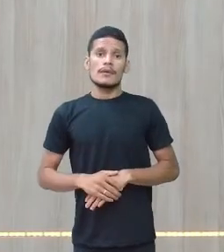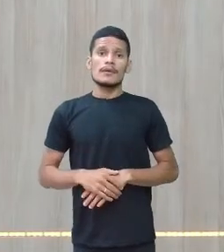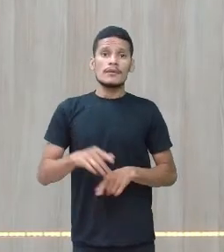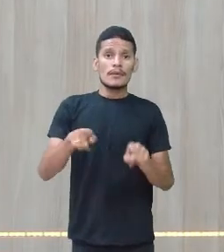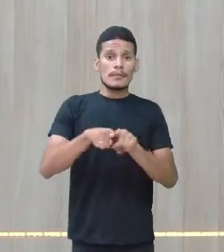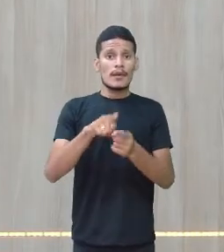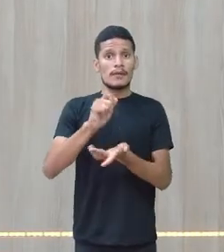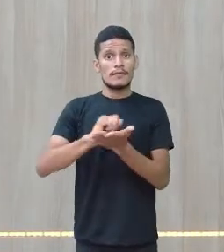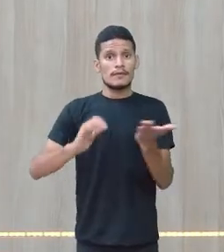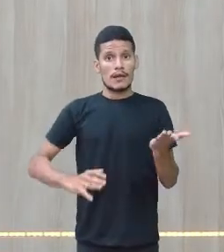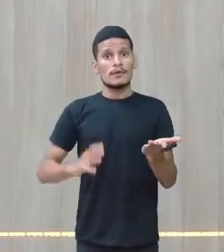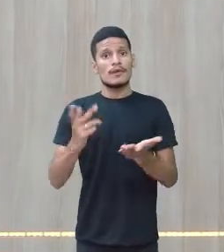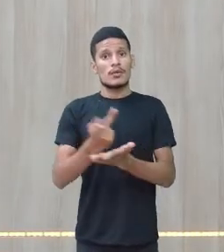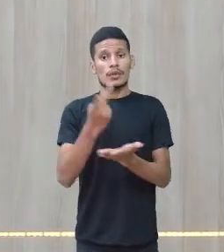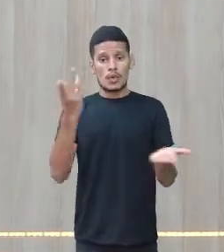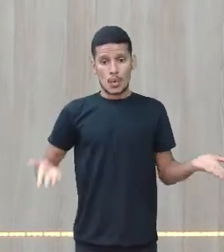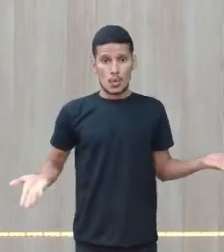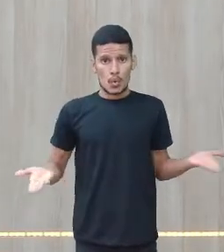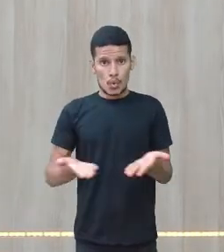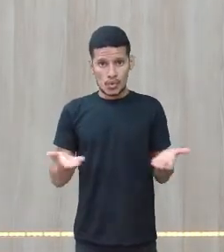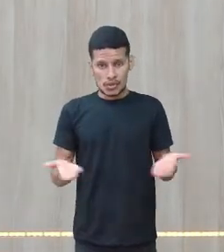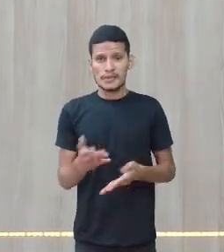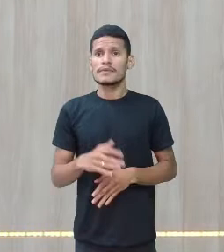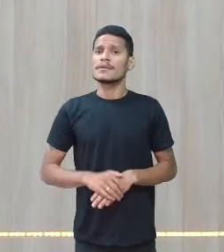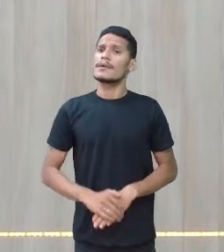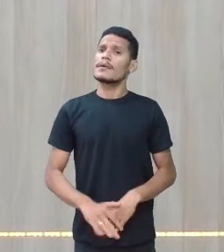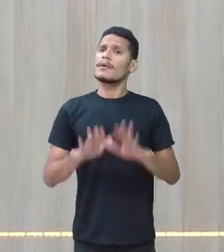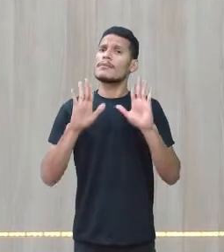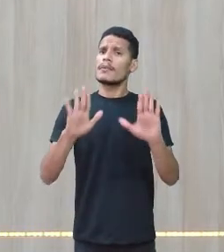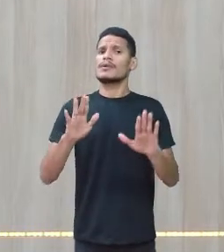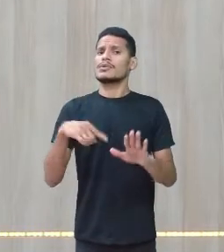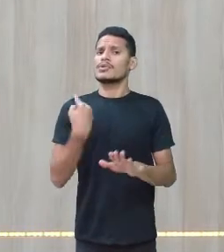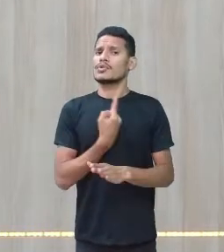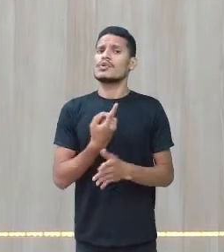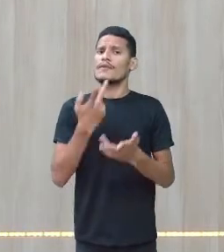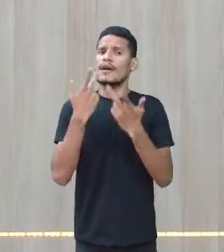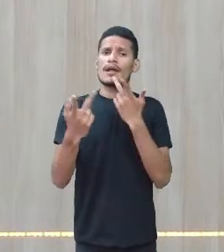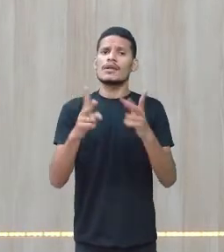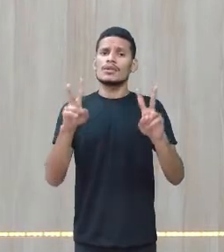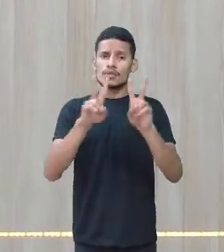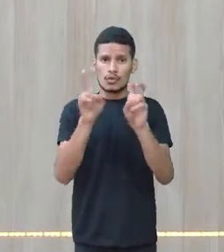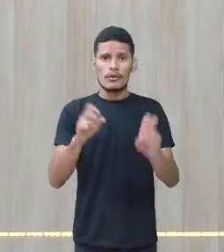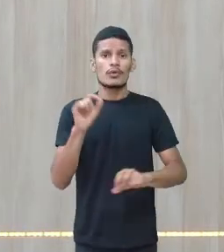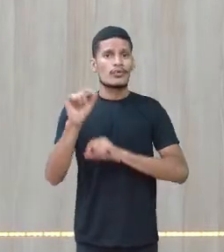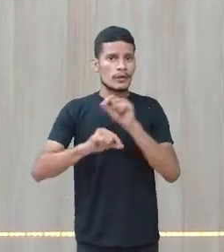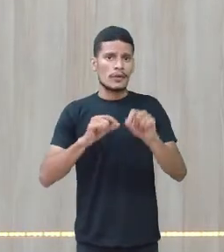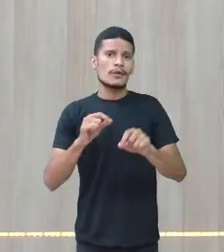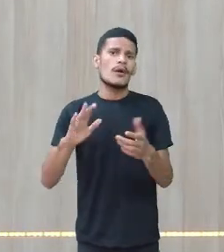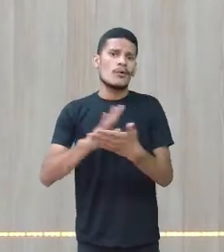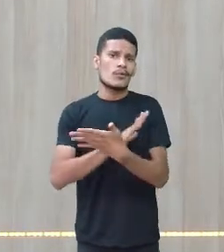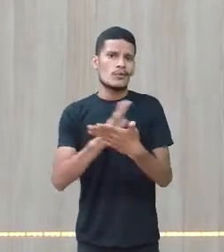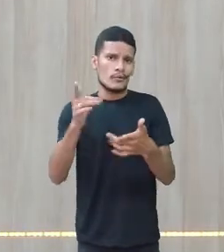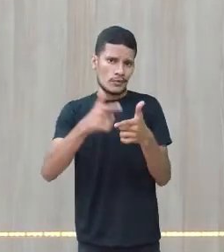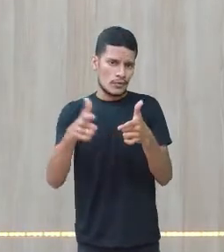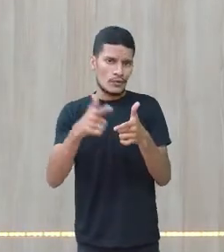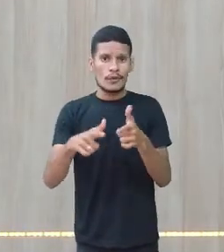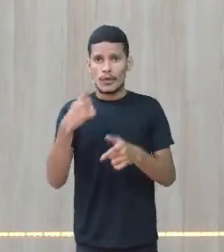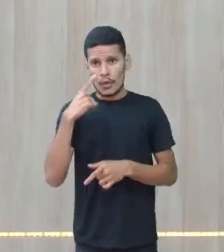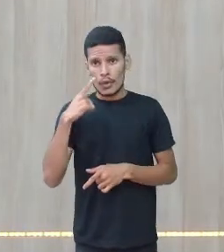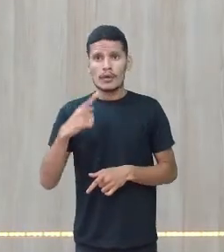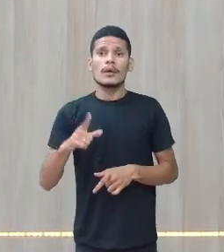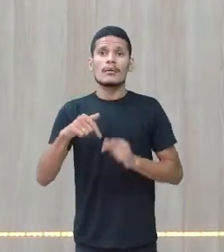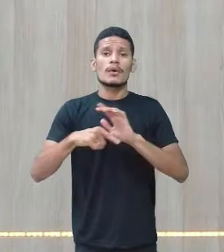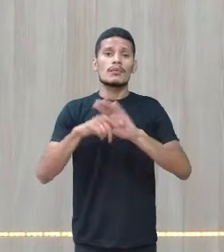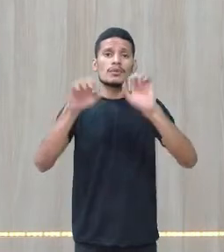né, desse lugar. Mas vamos começar a falar desses distúrbios, e aí o distúrbio do